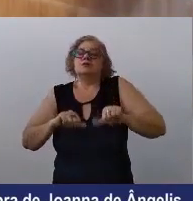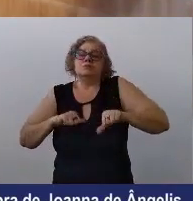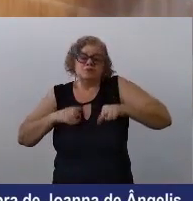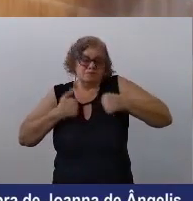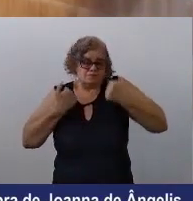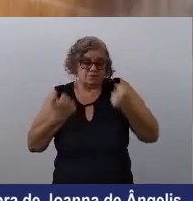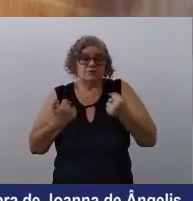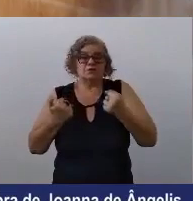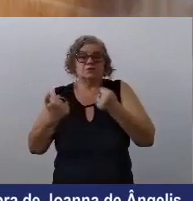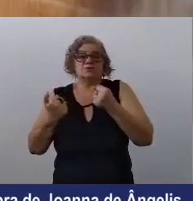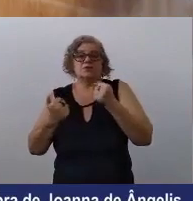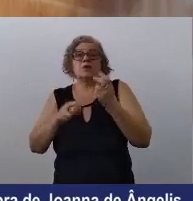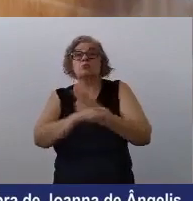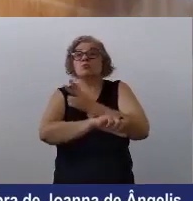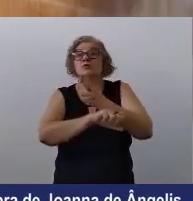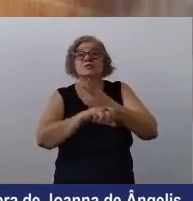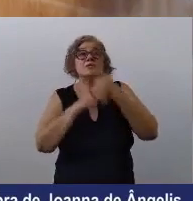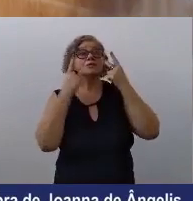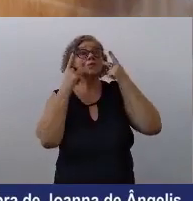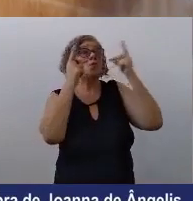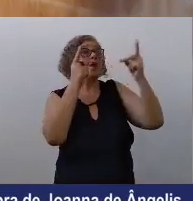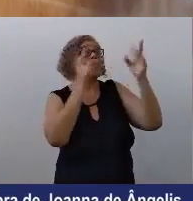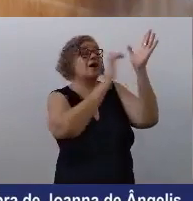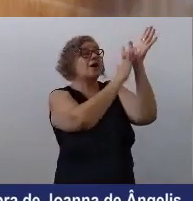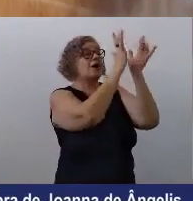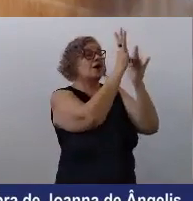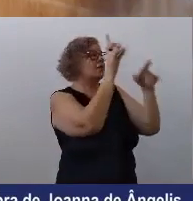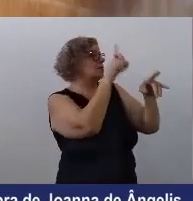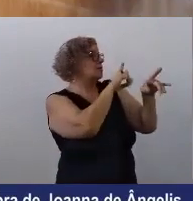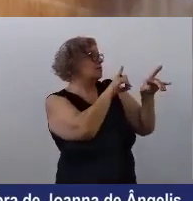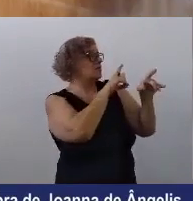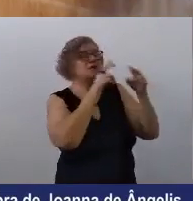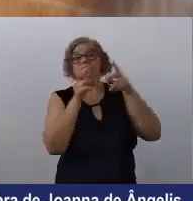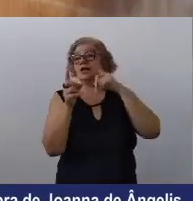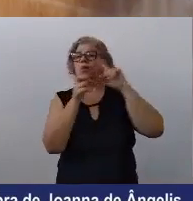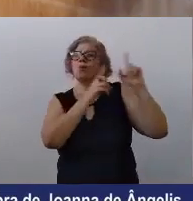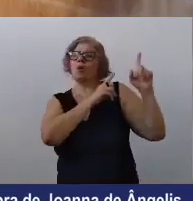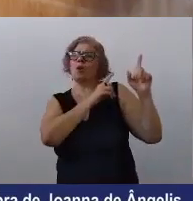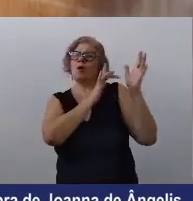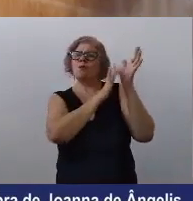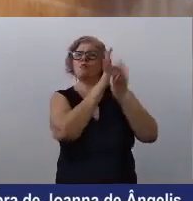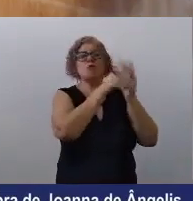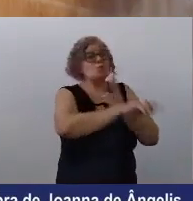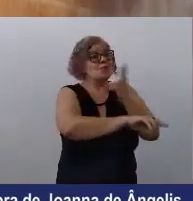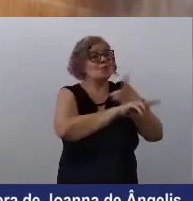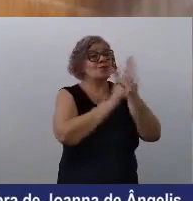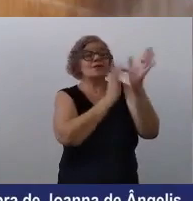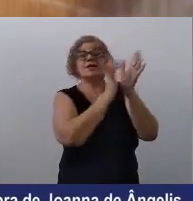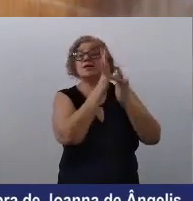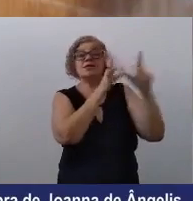com que ela novamente buscasse olhar Jesus, e quando virou a cabeça ele já não estava mais ali.